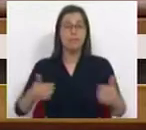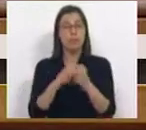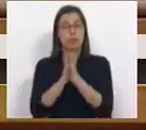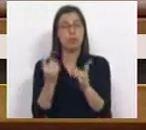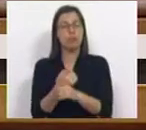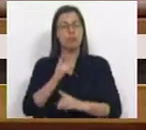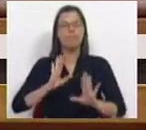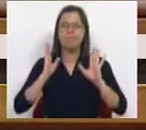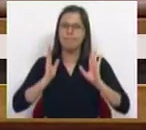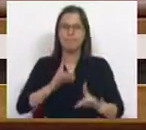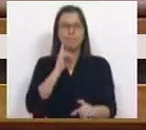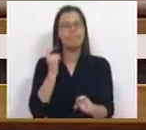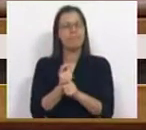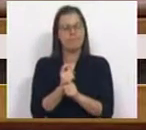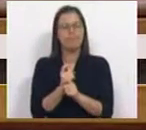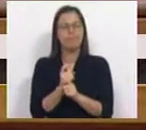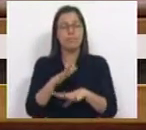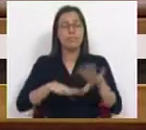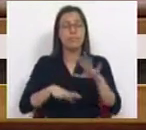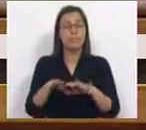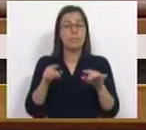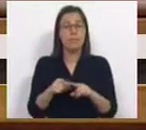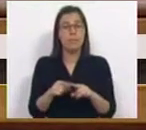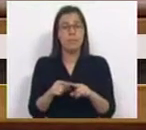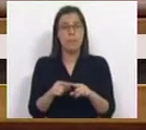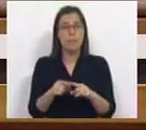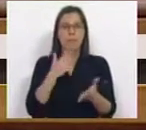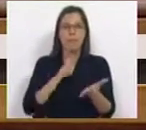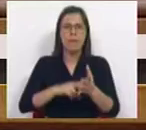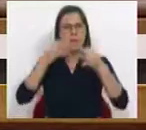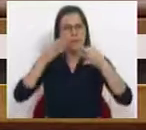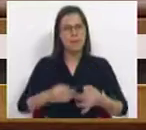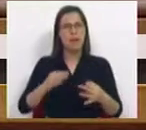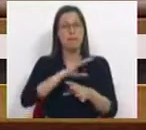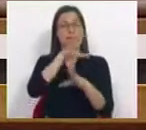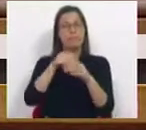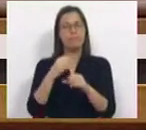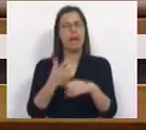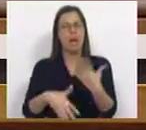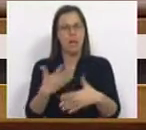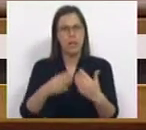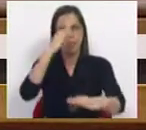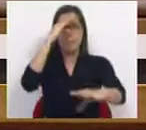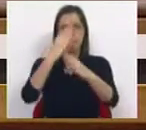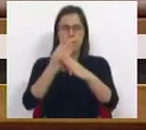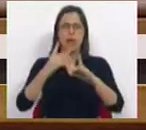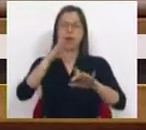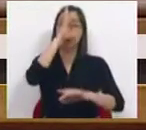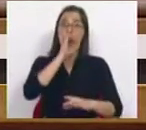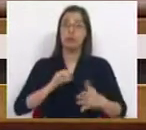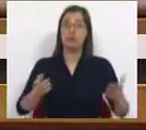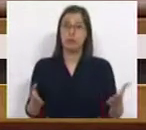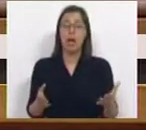tudo isto, impõem-se e exigem-se ações sérias e um envolvimento ativo e empenhado por parte do